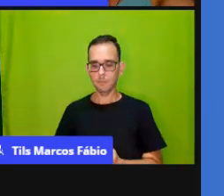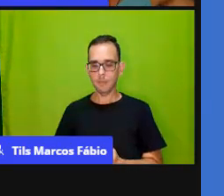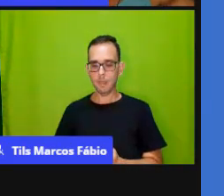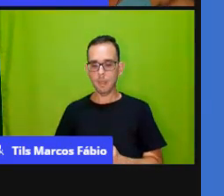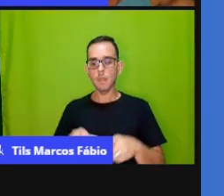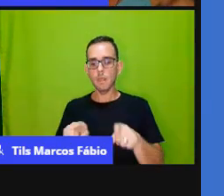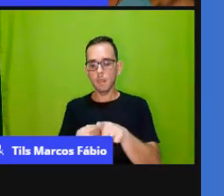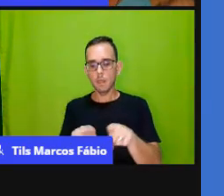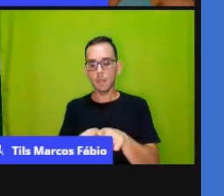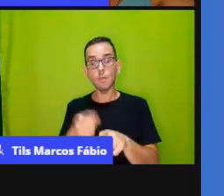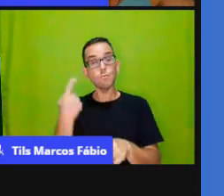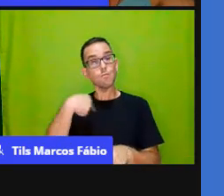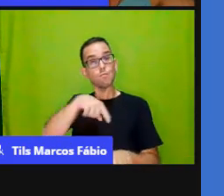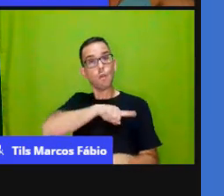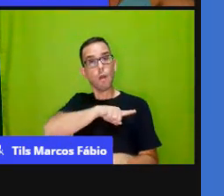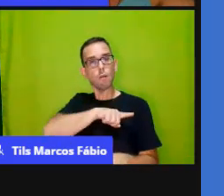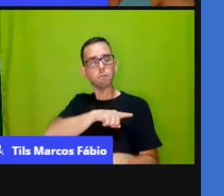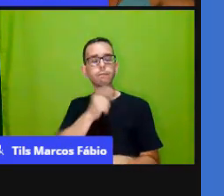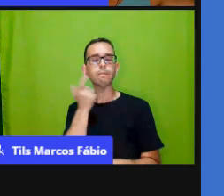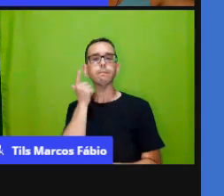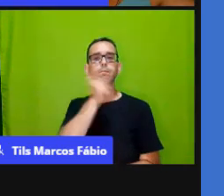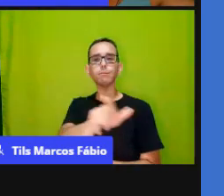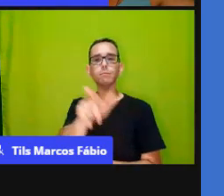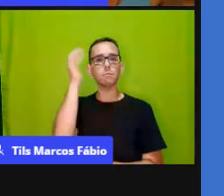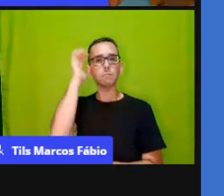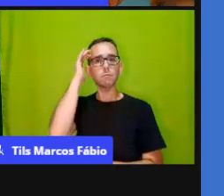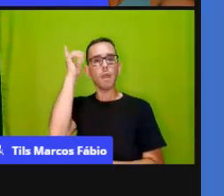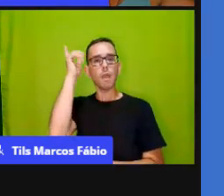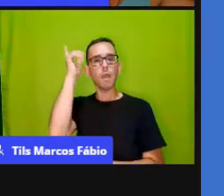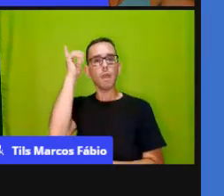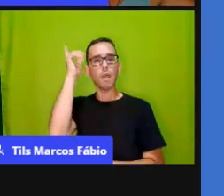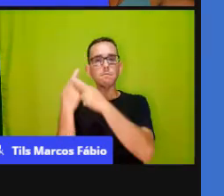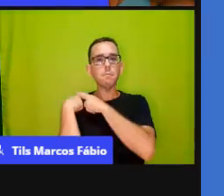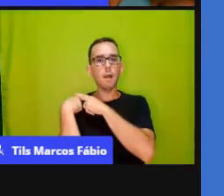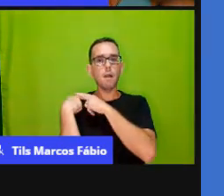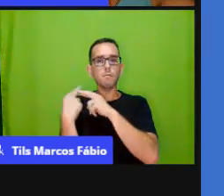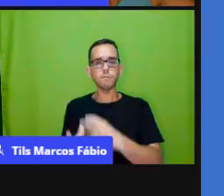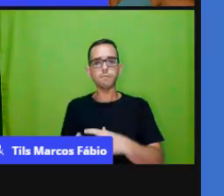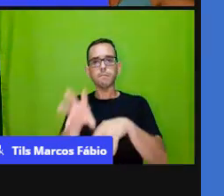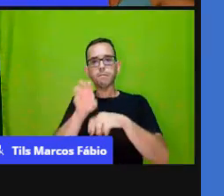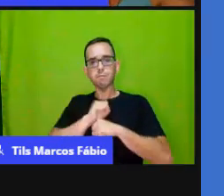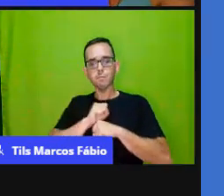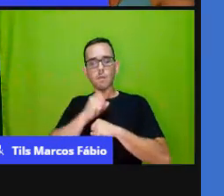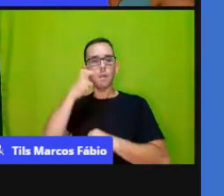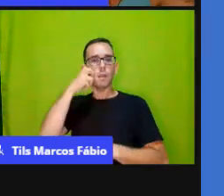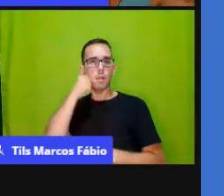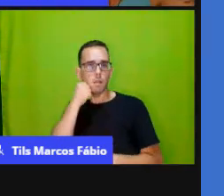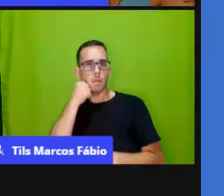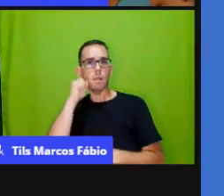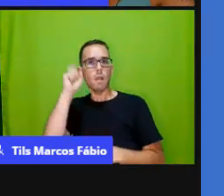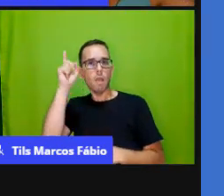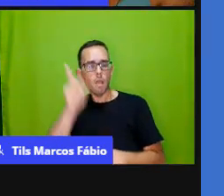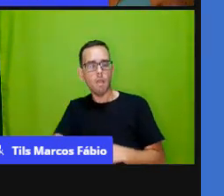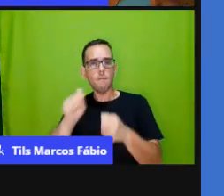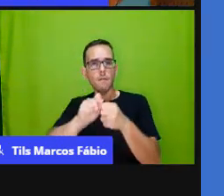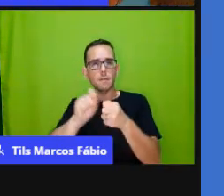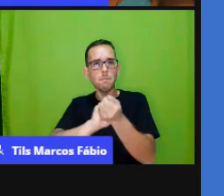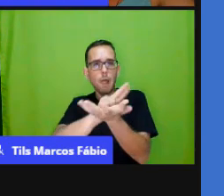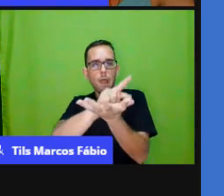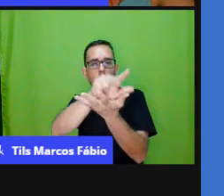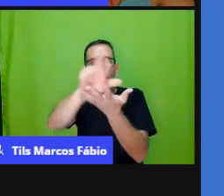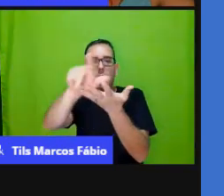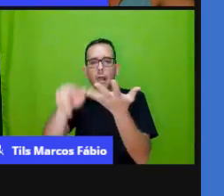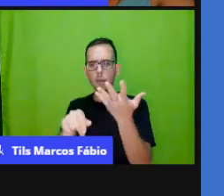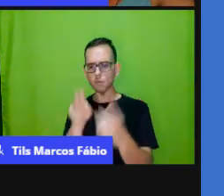o nosso entendimento de guarda responsável passa por a gente fazer várias coisas com esse animal. Não só